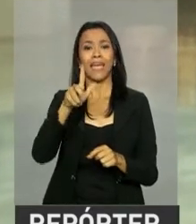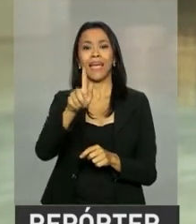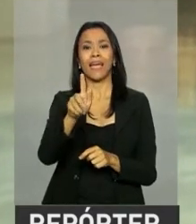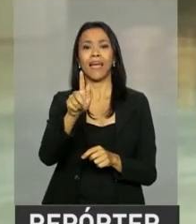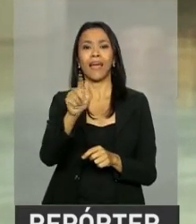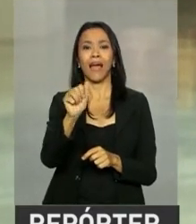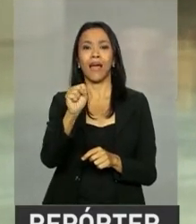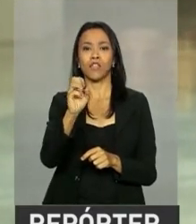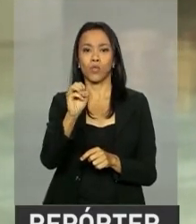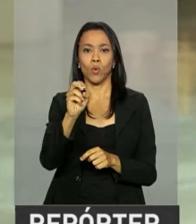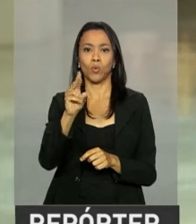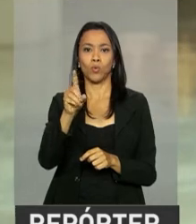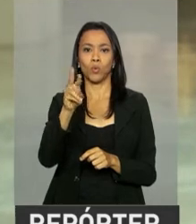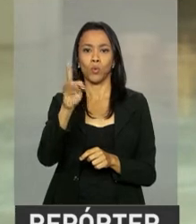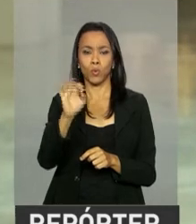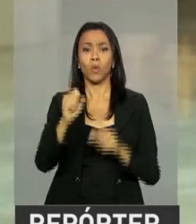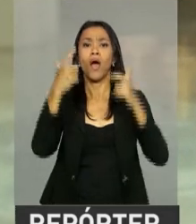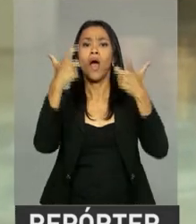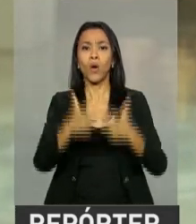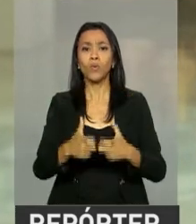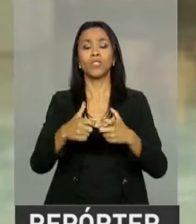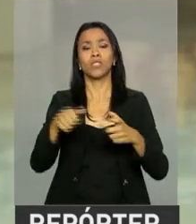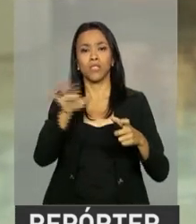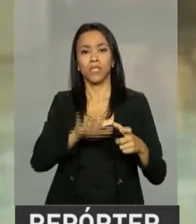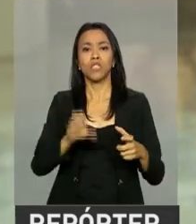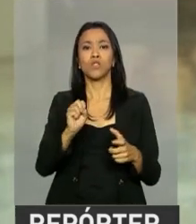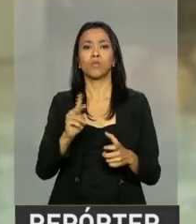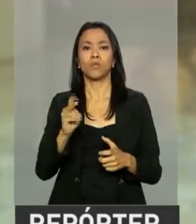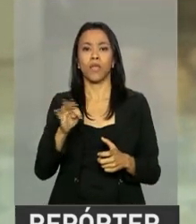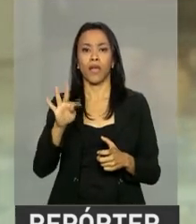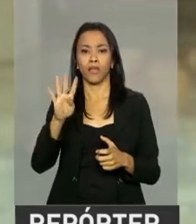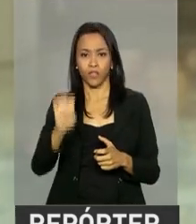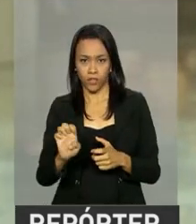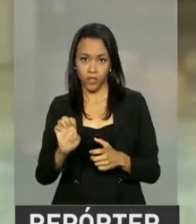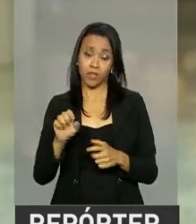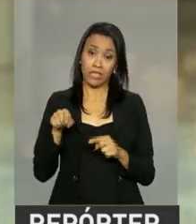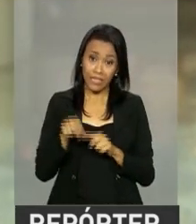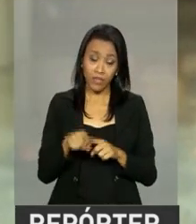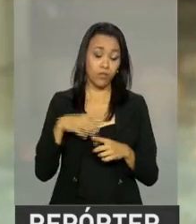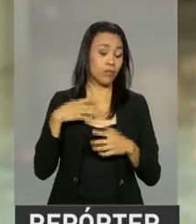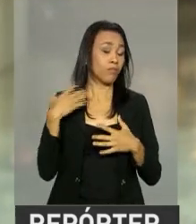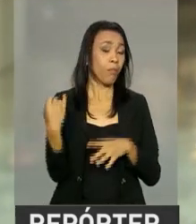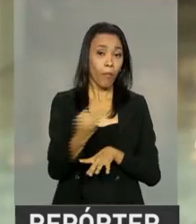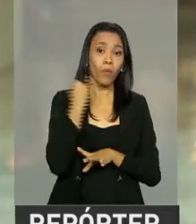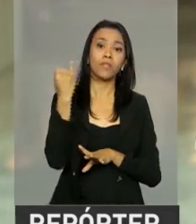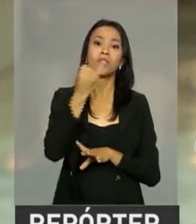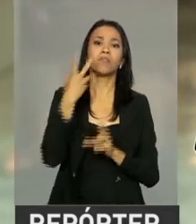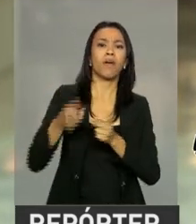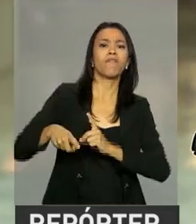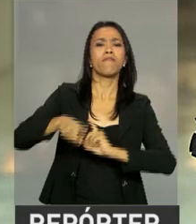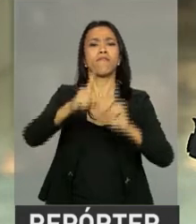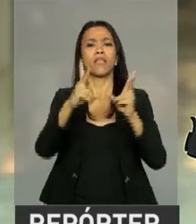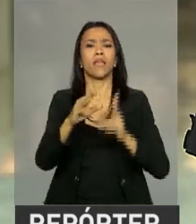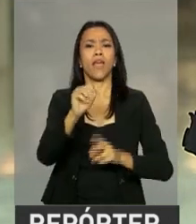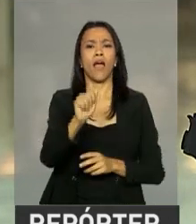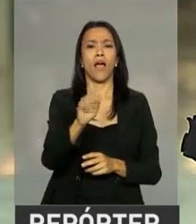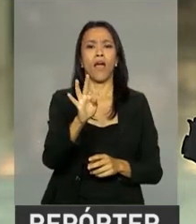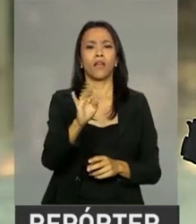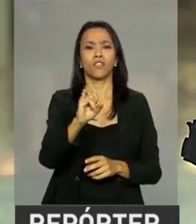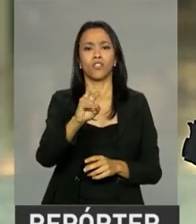região sudeste. Em nota, a Petrobras afirmou que essa operação tem grande relevância para o plano de venda de ativos da